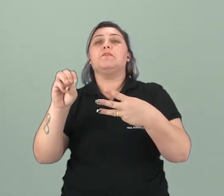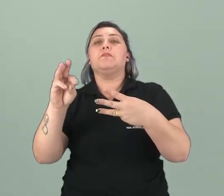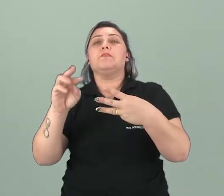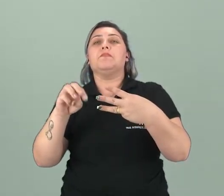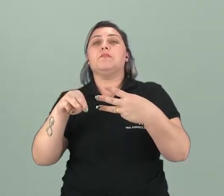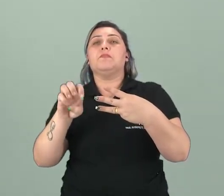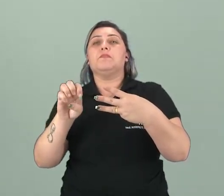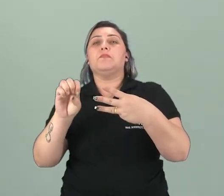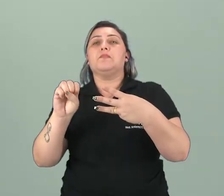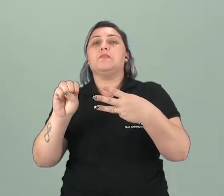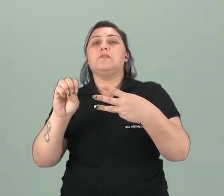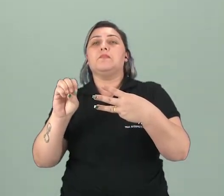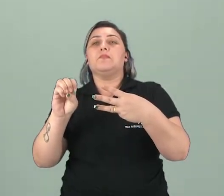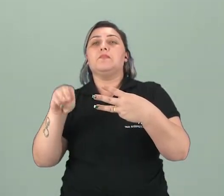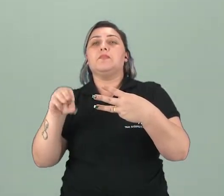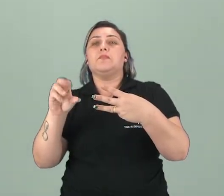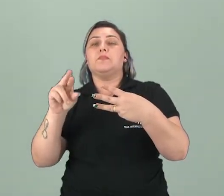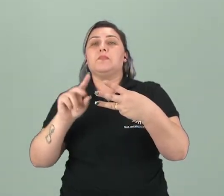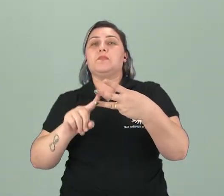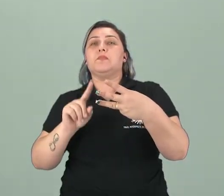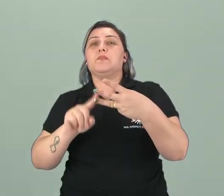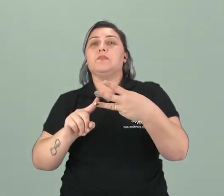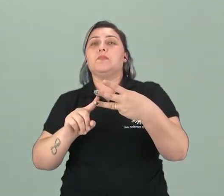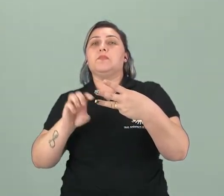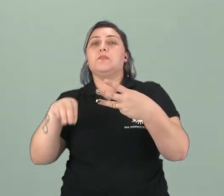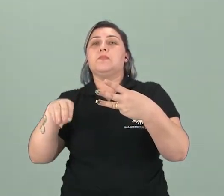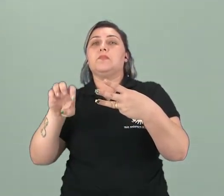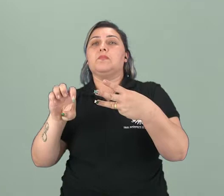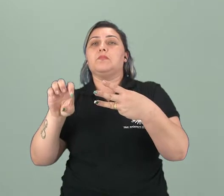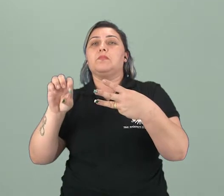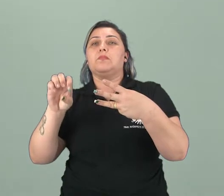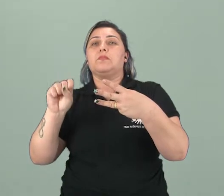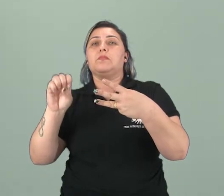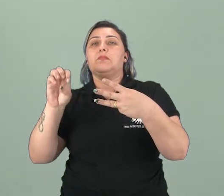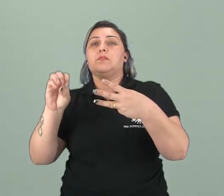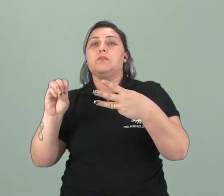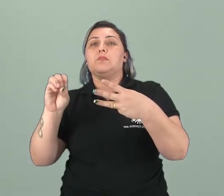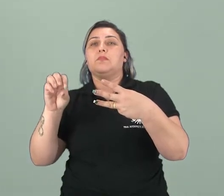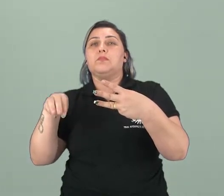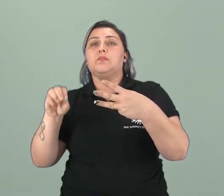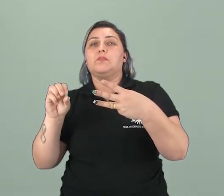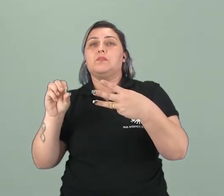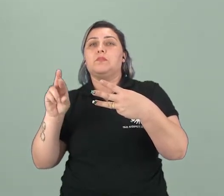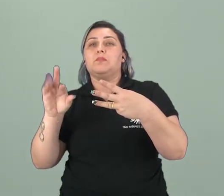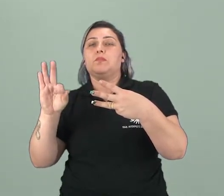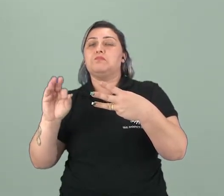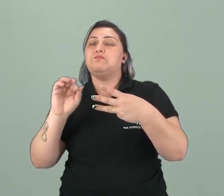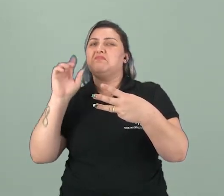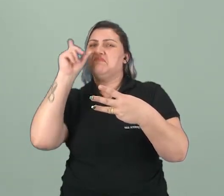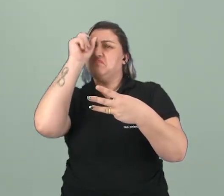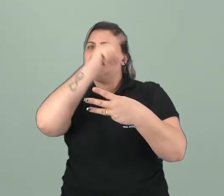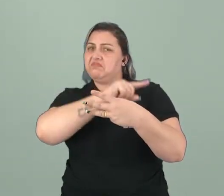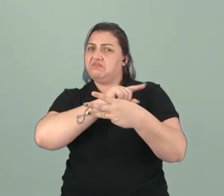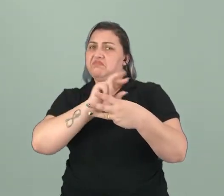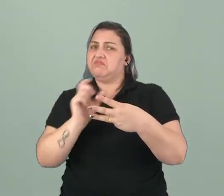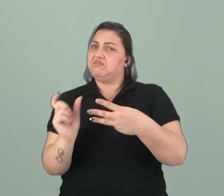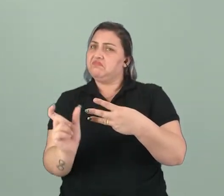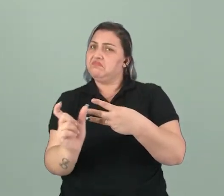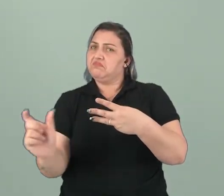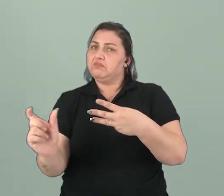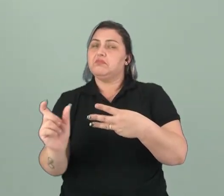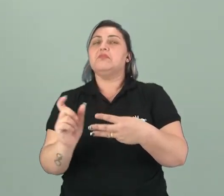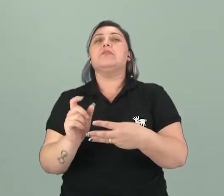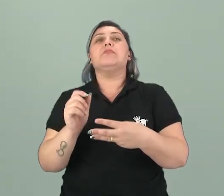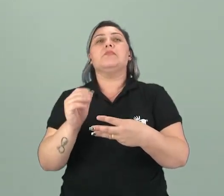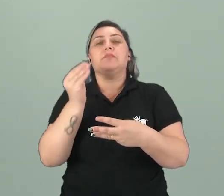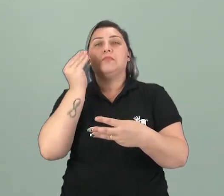o mesomorfo e o endomorfo. Mas, professora, o que é isso, esse nome complicado, né? Então, a gente vai tentar explicar para vocês